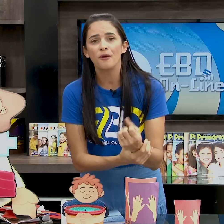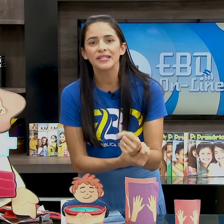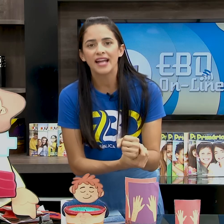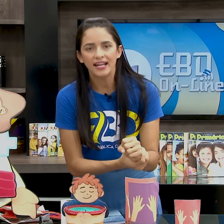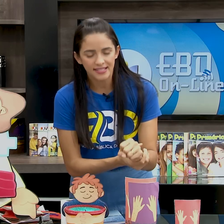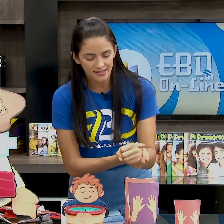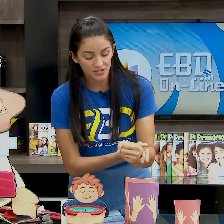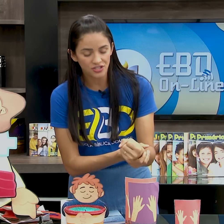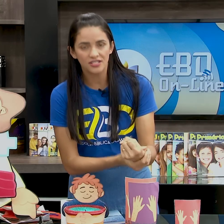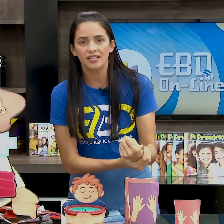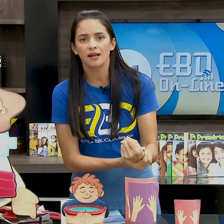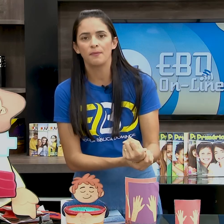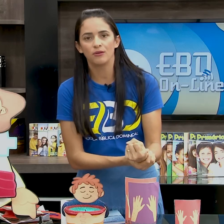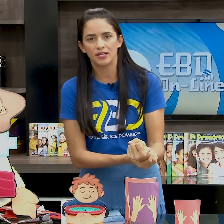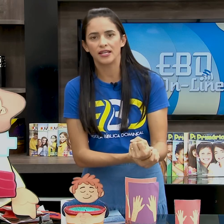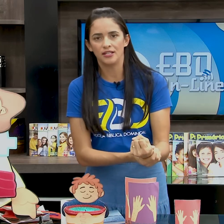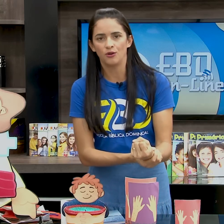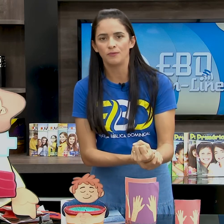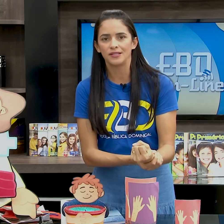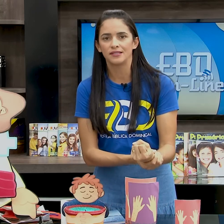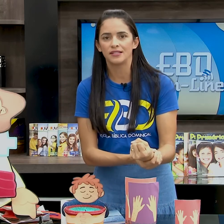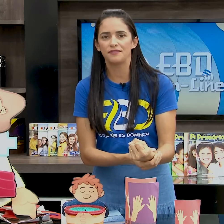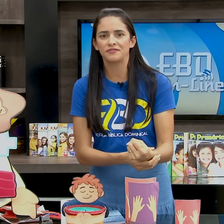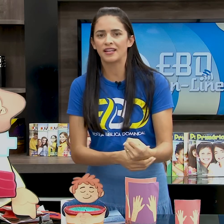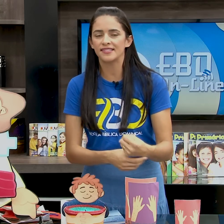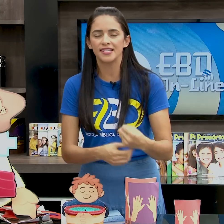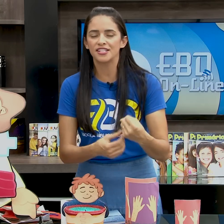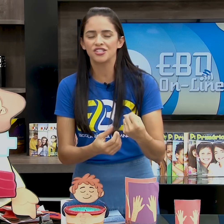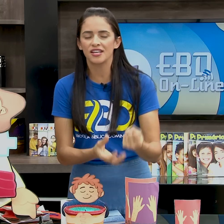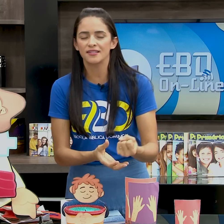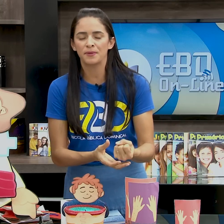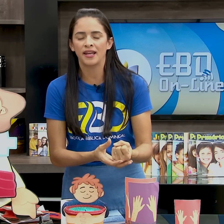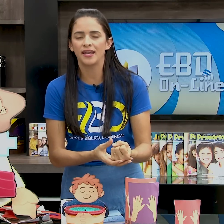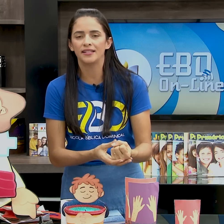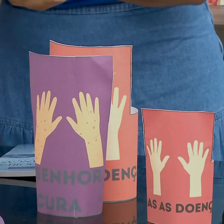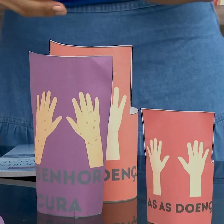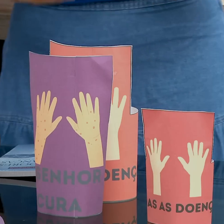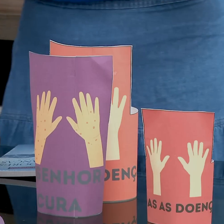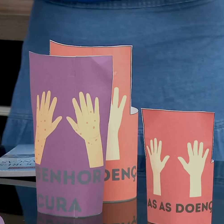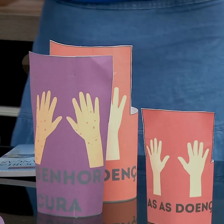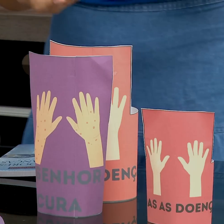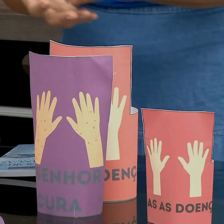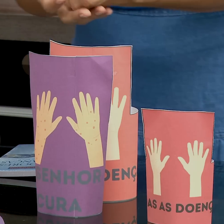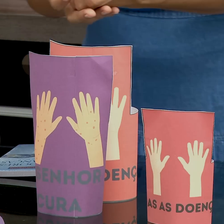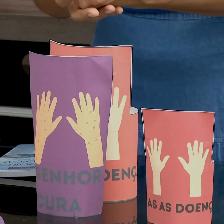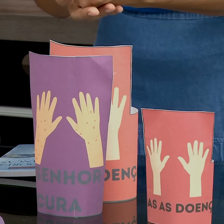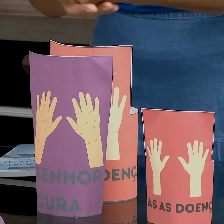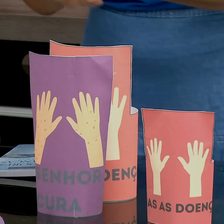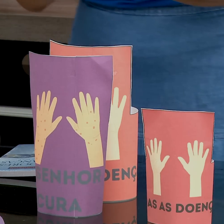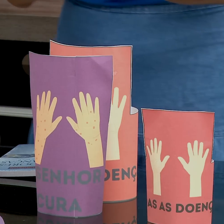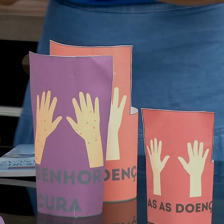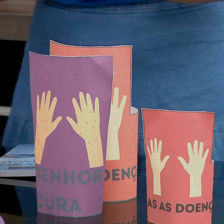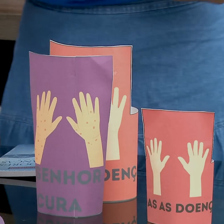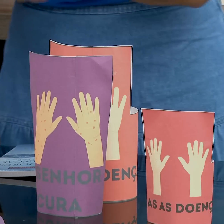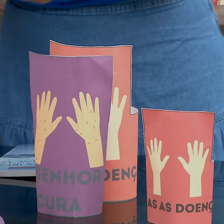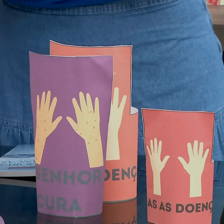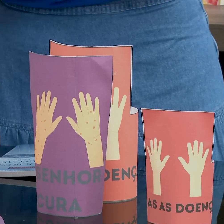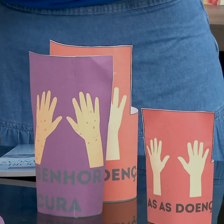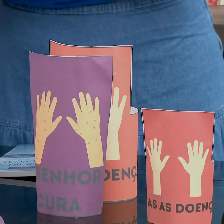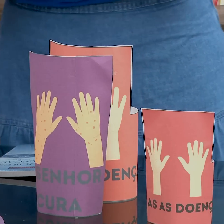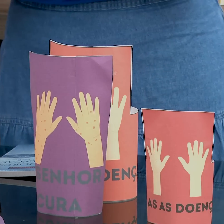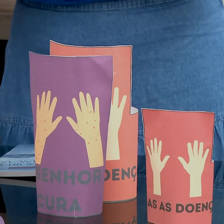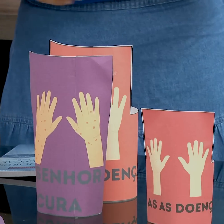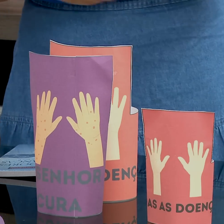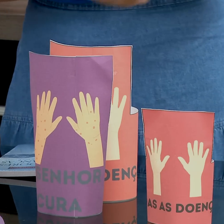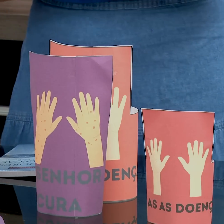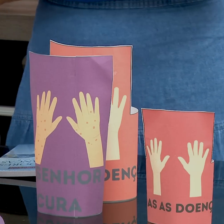deformidade que existia na mão daquele homem que trazia tristeza para ele que trazia solidão Jesus Ele trouxe a cura